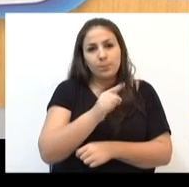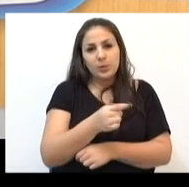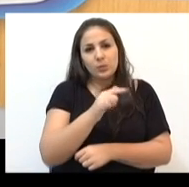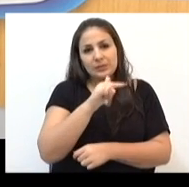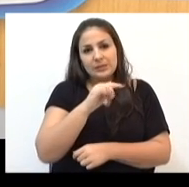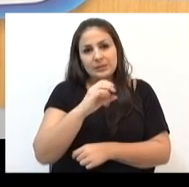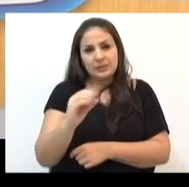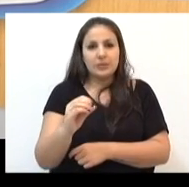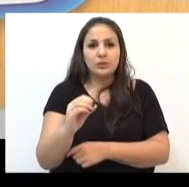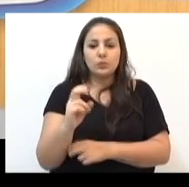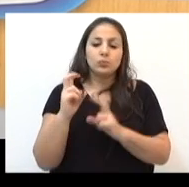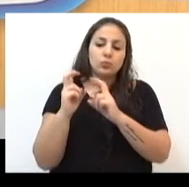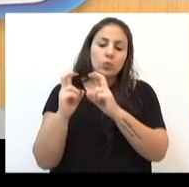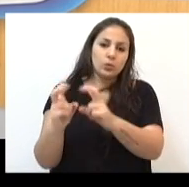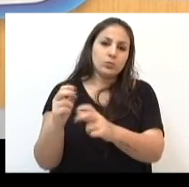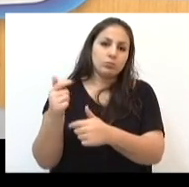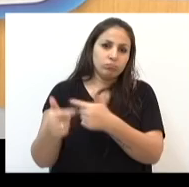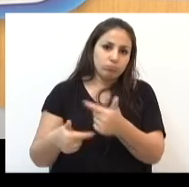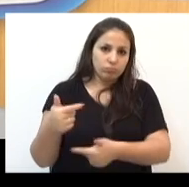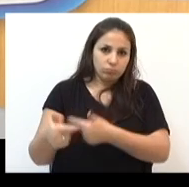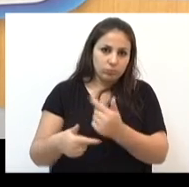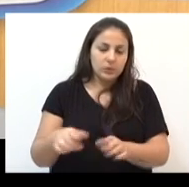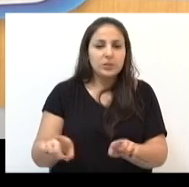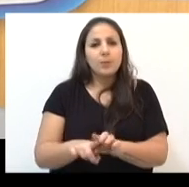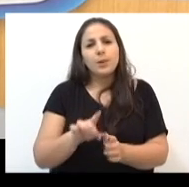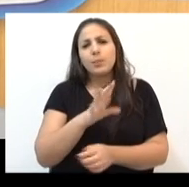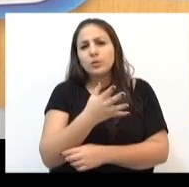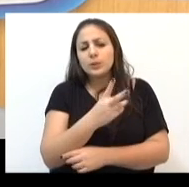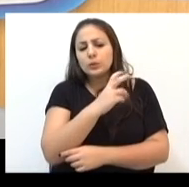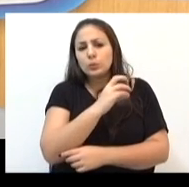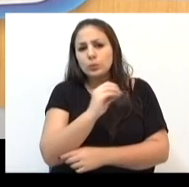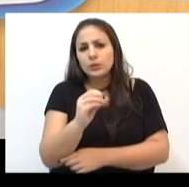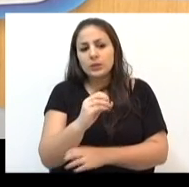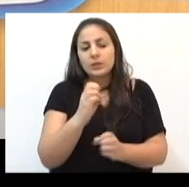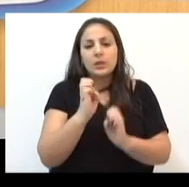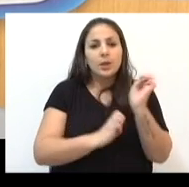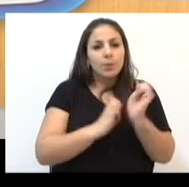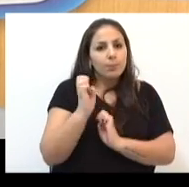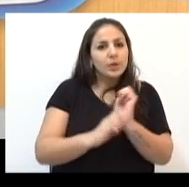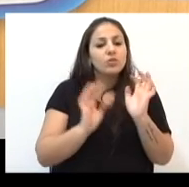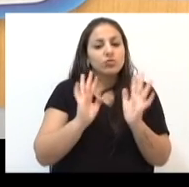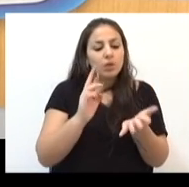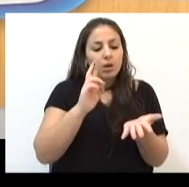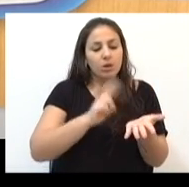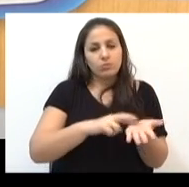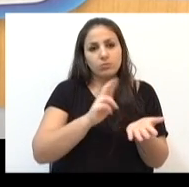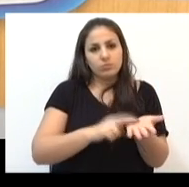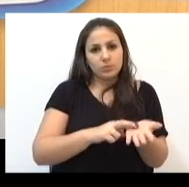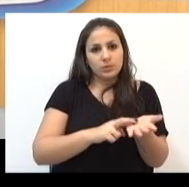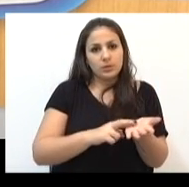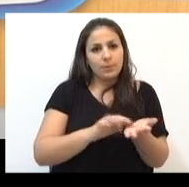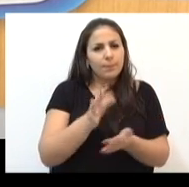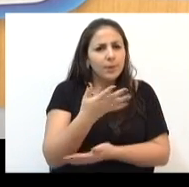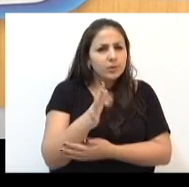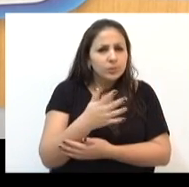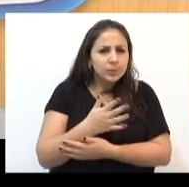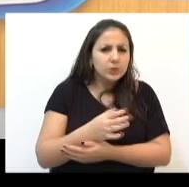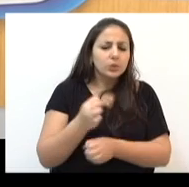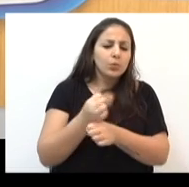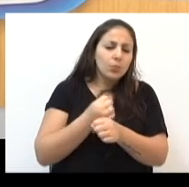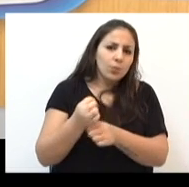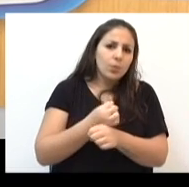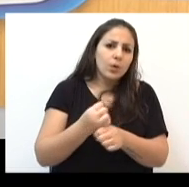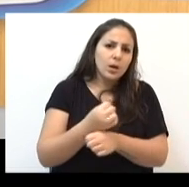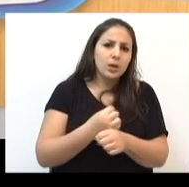1.700 linhas de ônibus em operação e cerca de 200 empresas estão registradas. A média anual